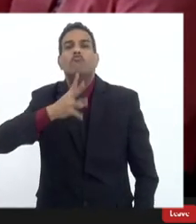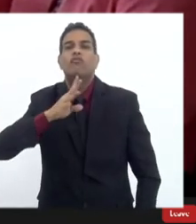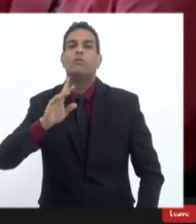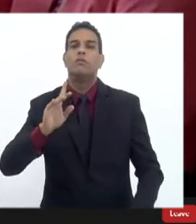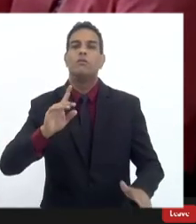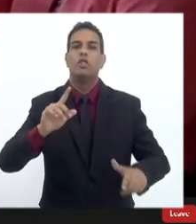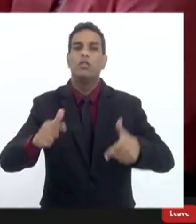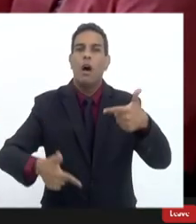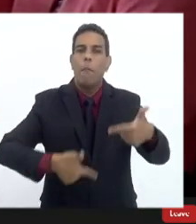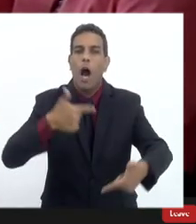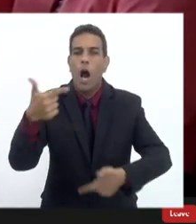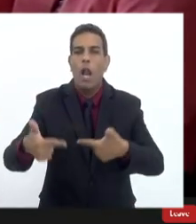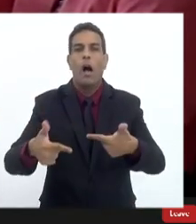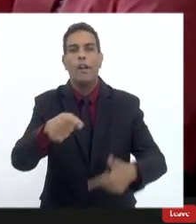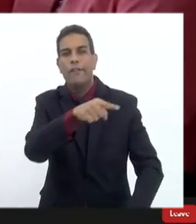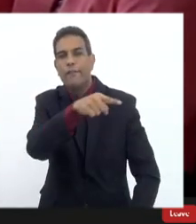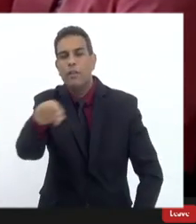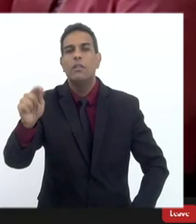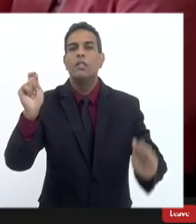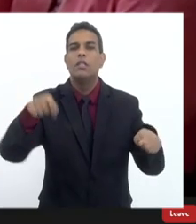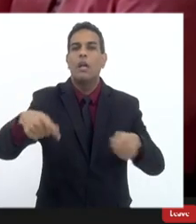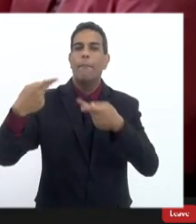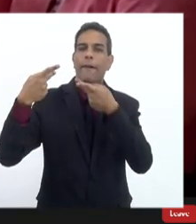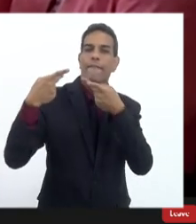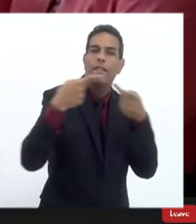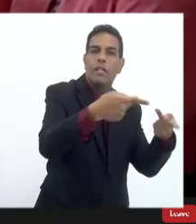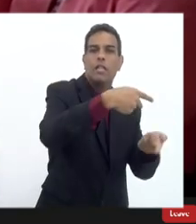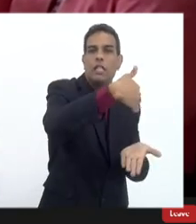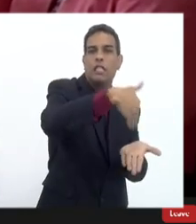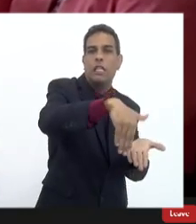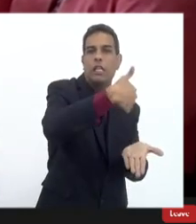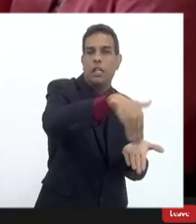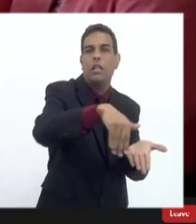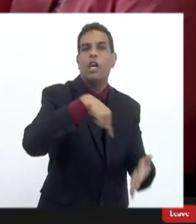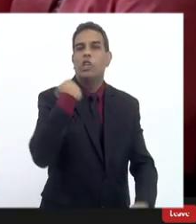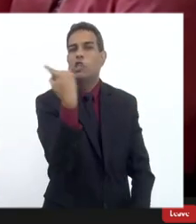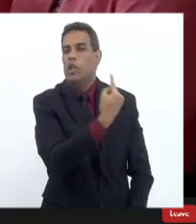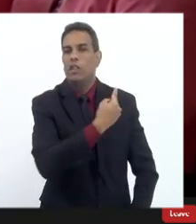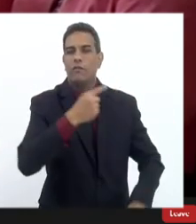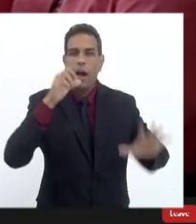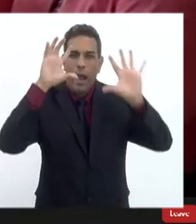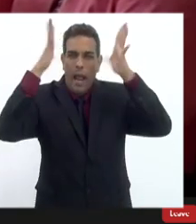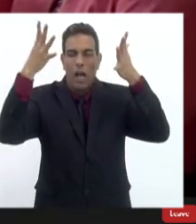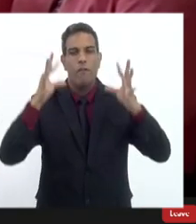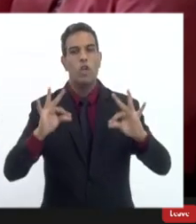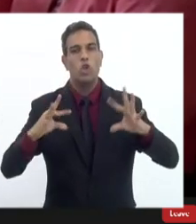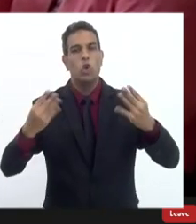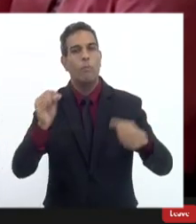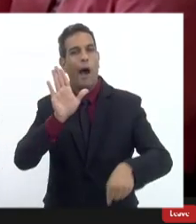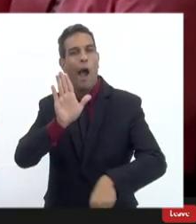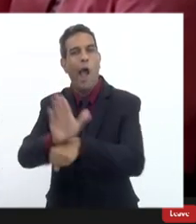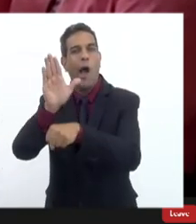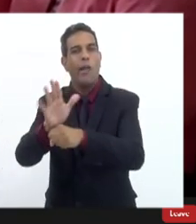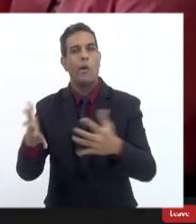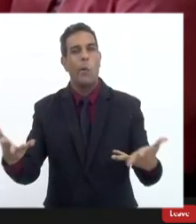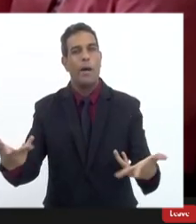entidades que falaram, todos os pleitos a gente vai denunciar e discutir internamente, deputado.